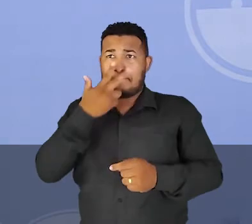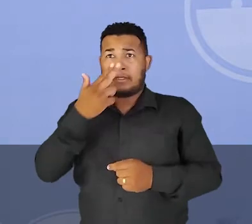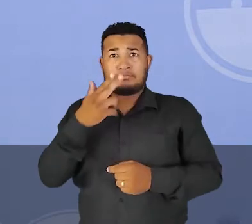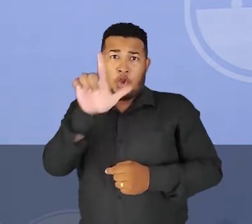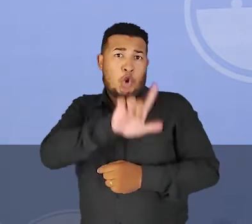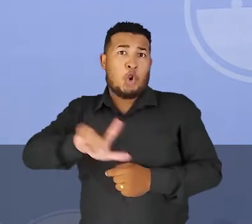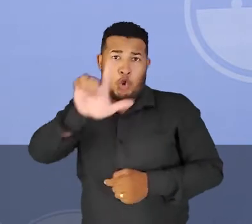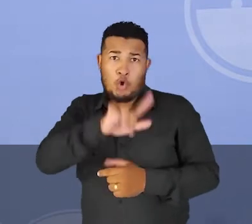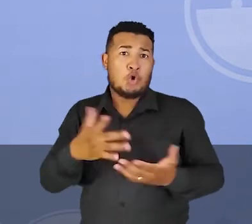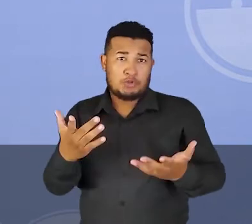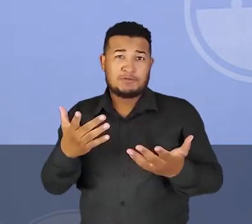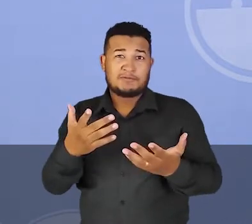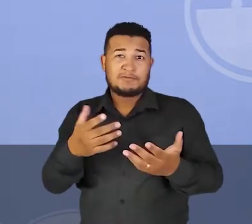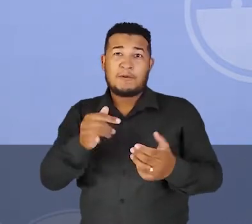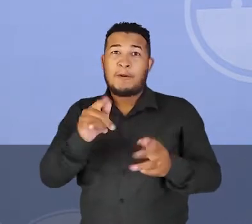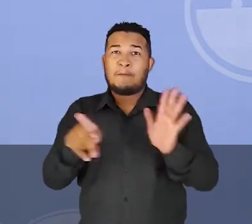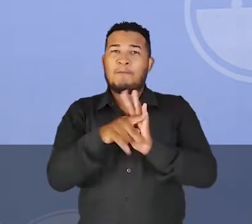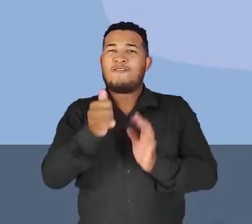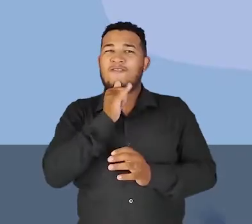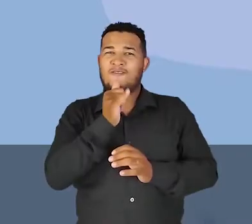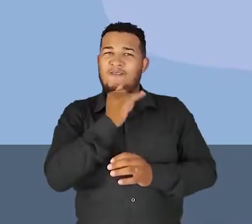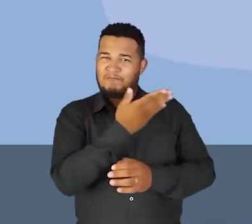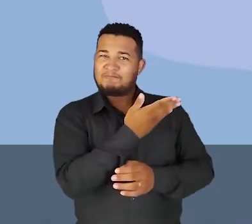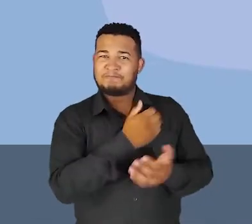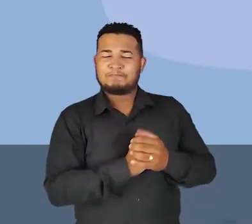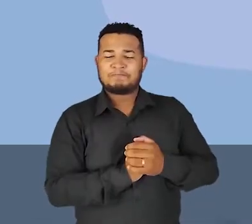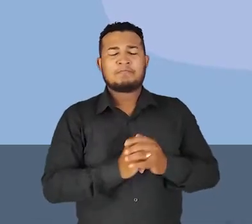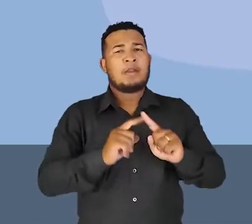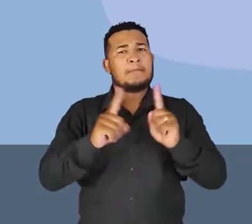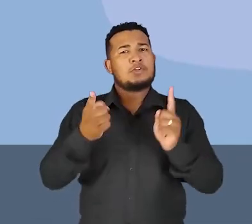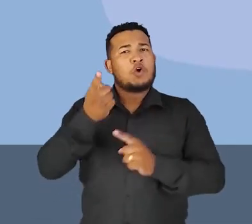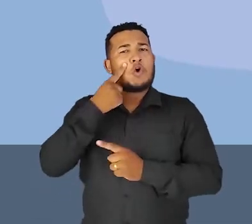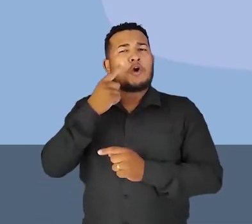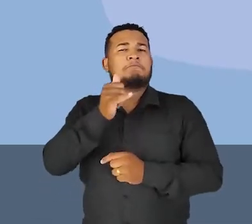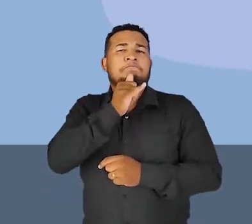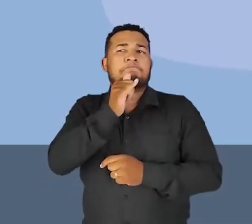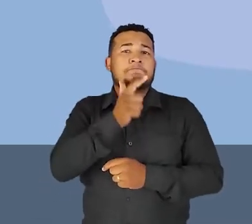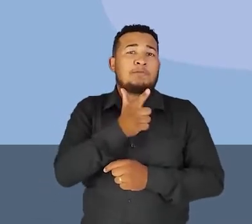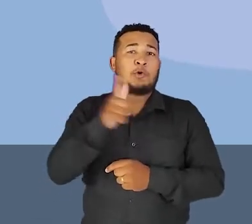óbvio para este exemplo. Mas vamos avaliar